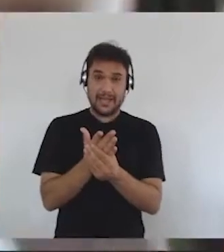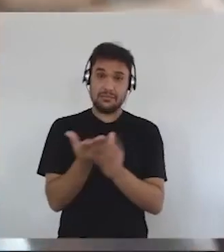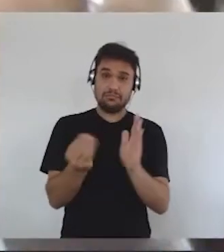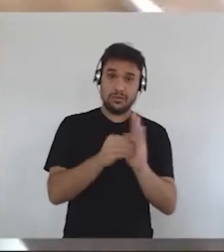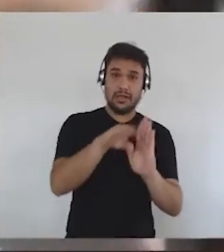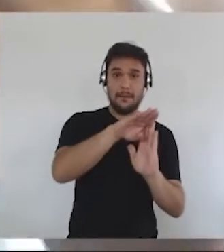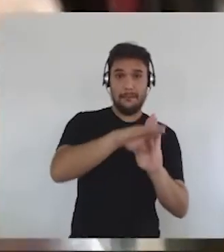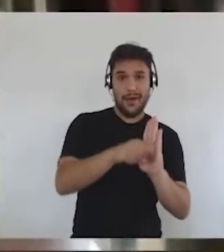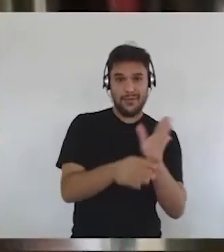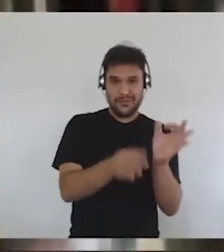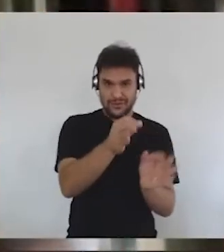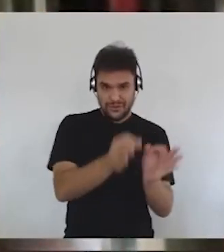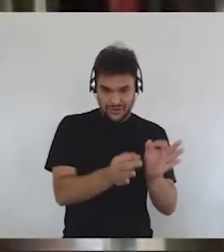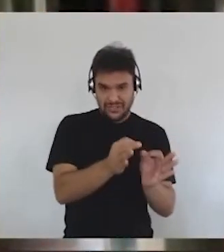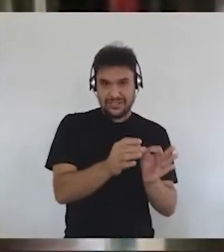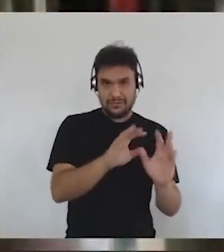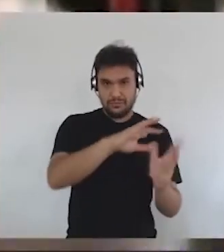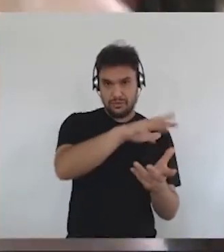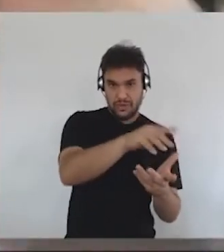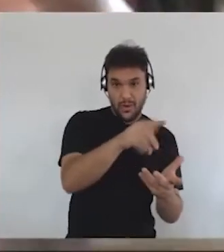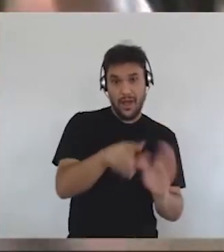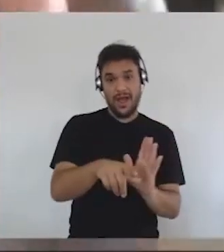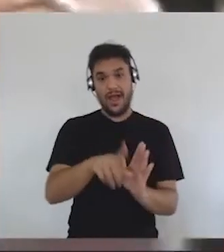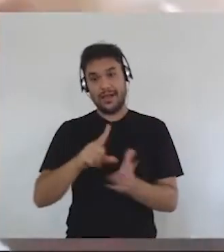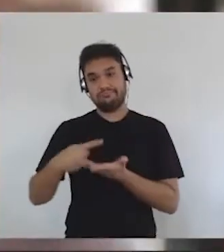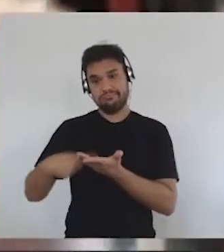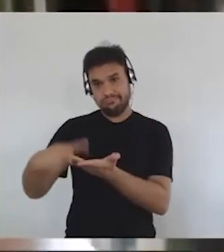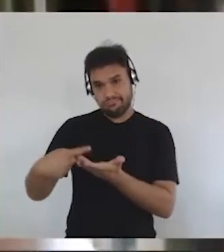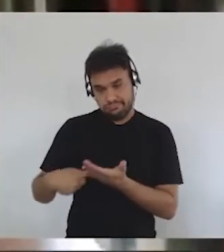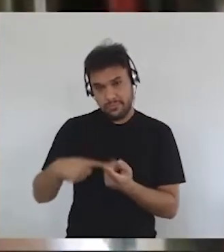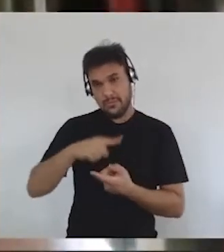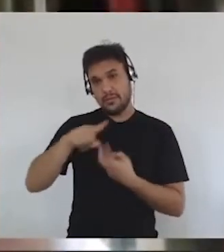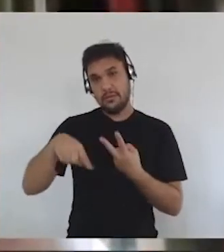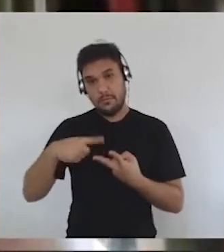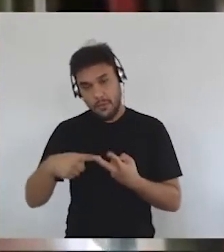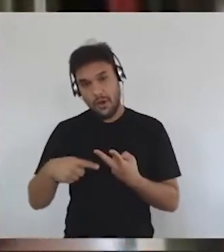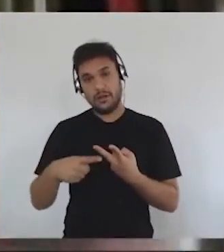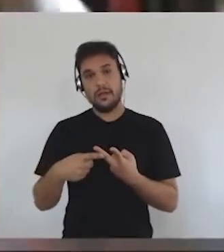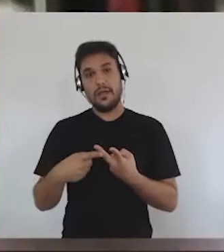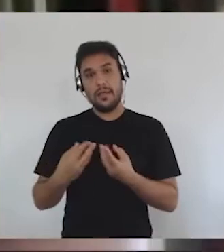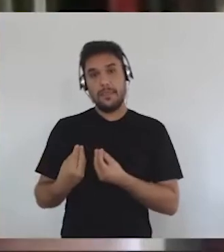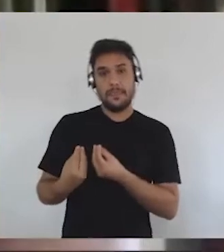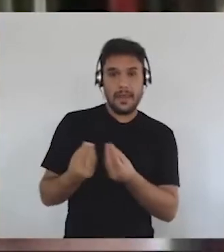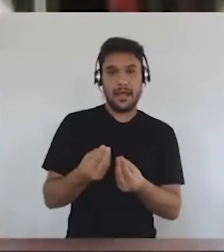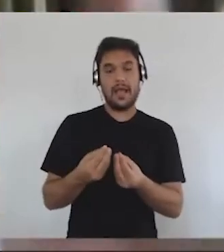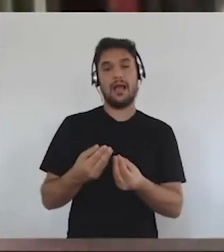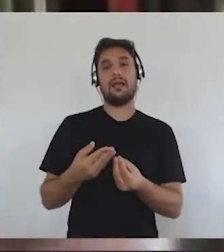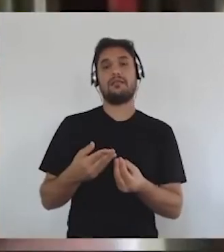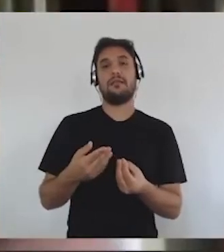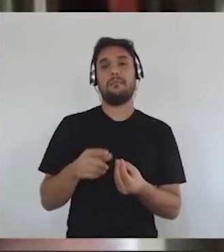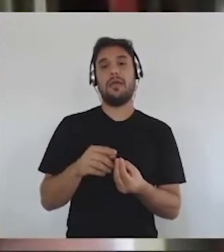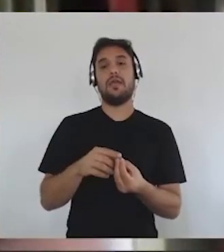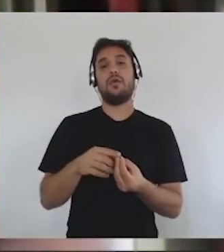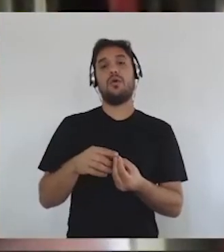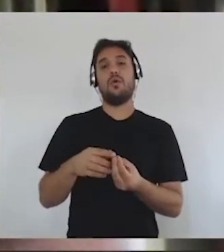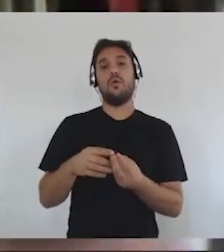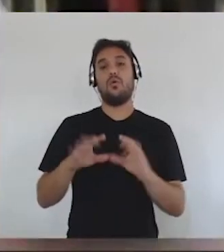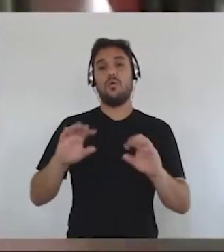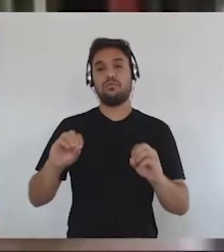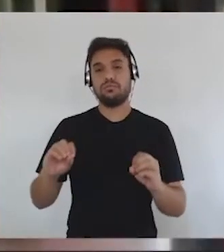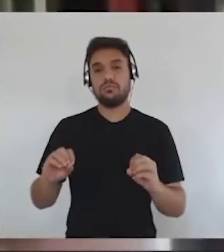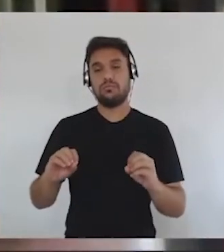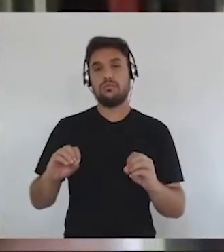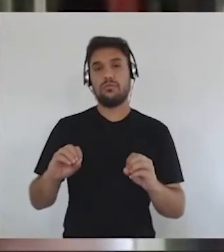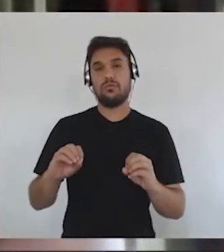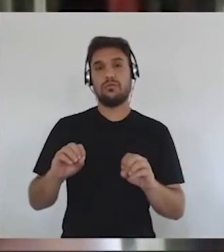à Corte, primeiro, as tais negociações preliminares, segundo, que se provoque o comitê do Pacto da Convenção Internacional